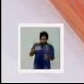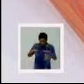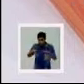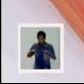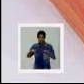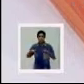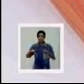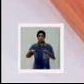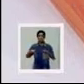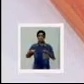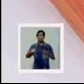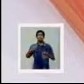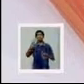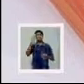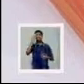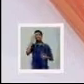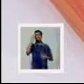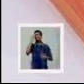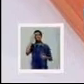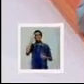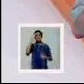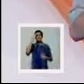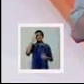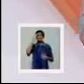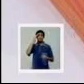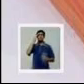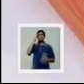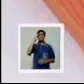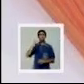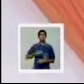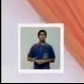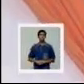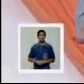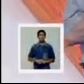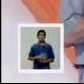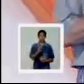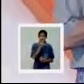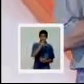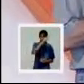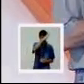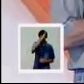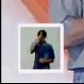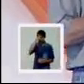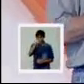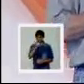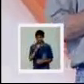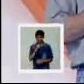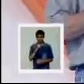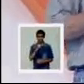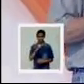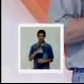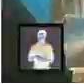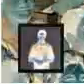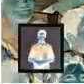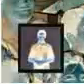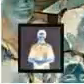gema amarelona, vermelhada, de galinha caipira. Não, essas galinhas pálidas não, de grande. Isso aí que dá